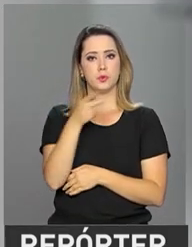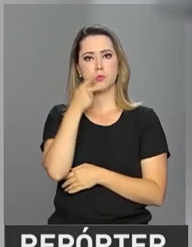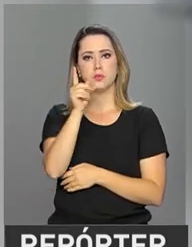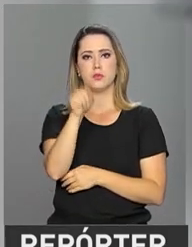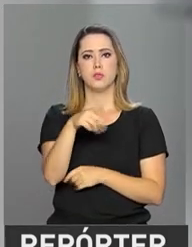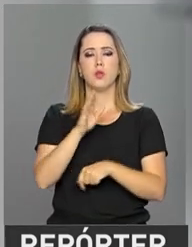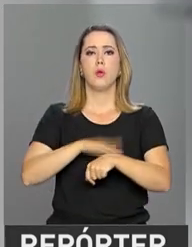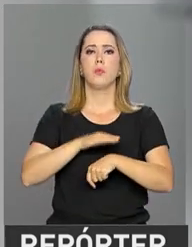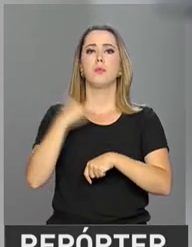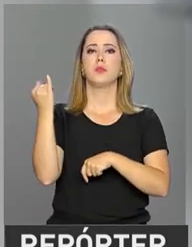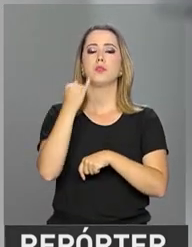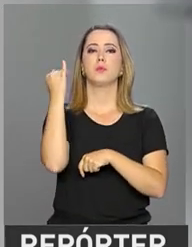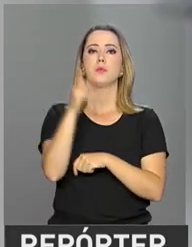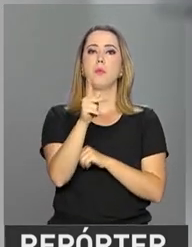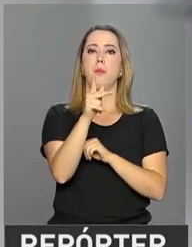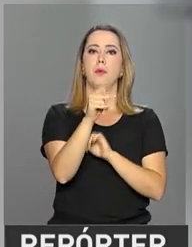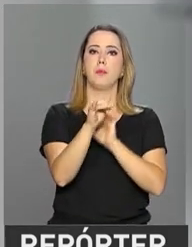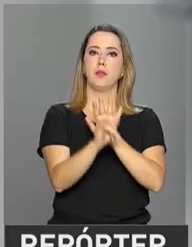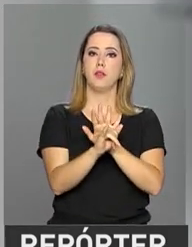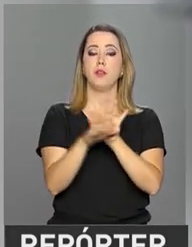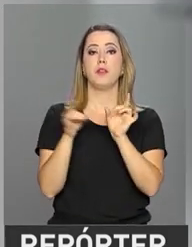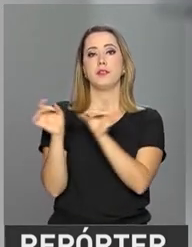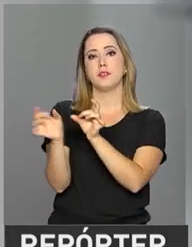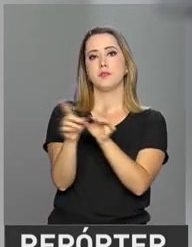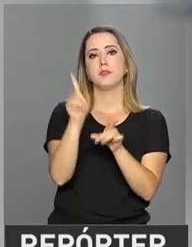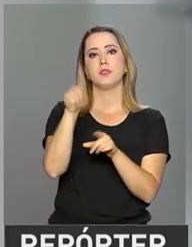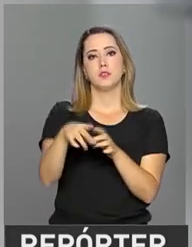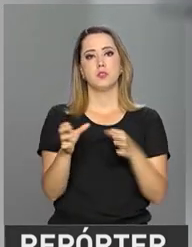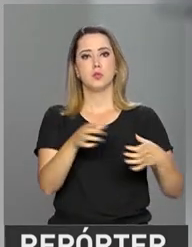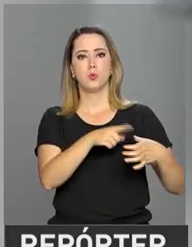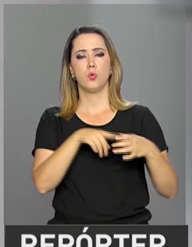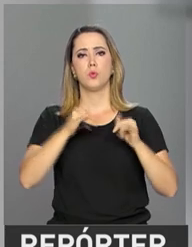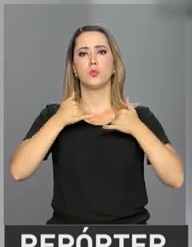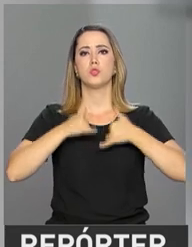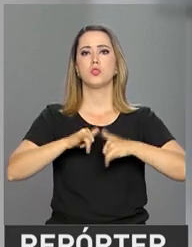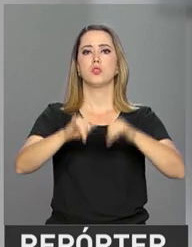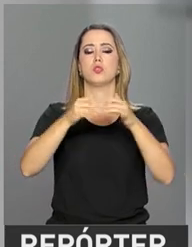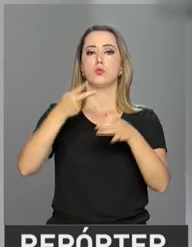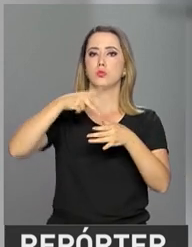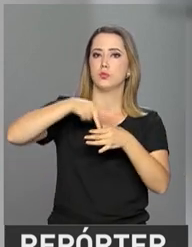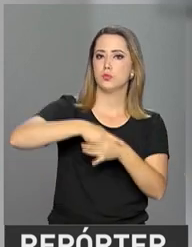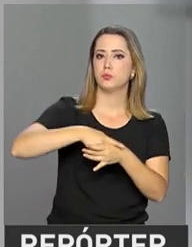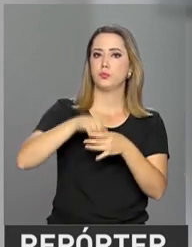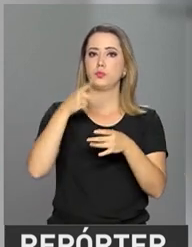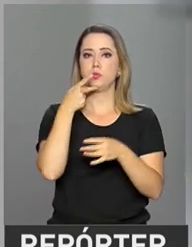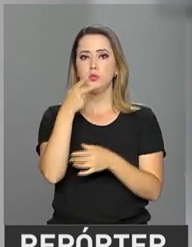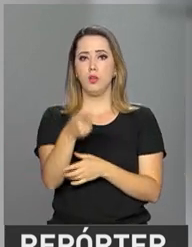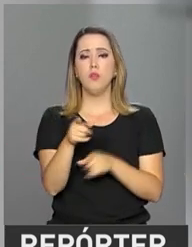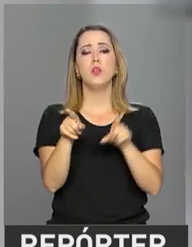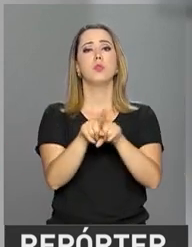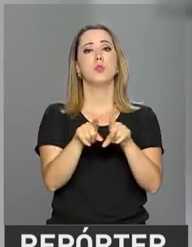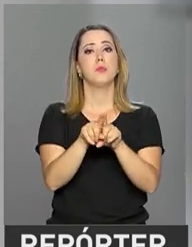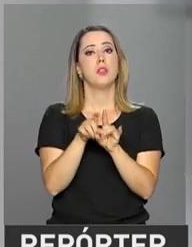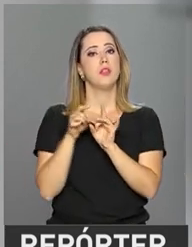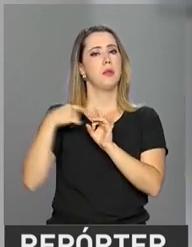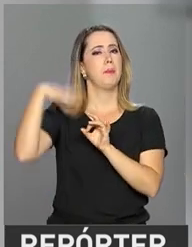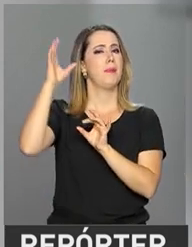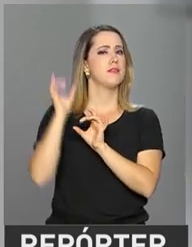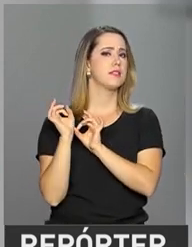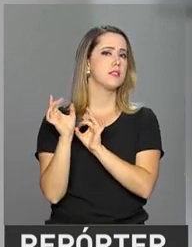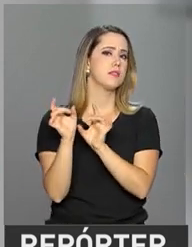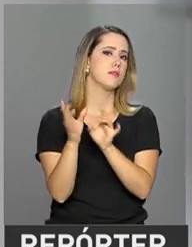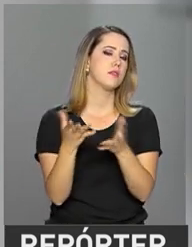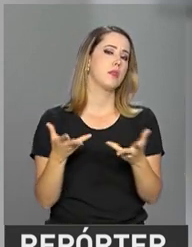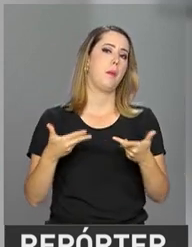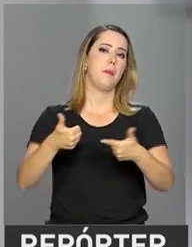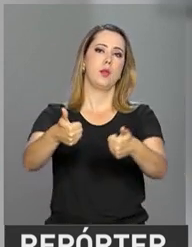disse que é um momento importante para o pp ii e que os leões são nas áreas de energia e petróleo segundo o presidente mais concessões já